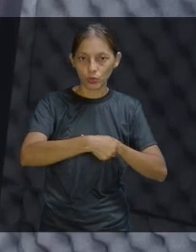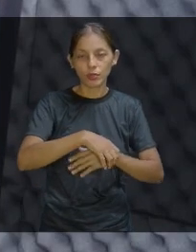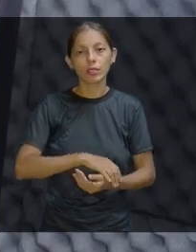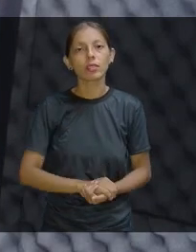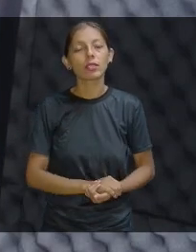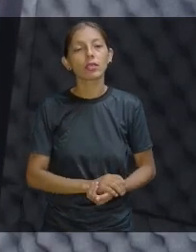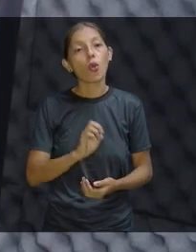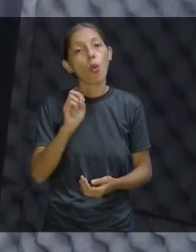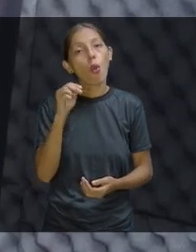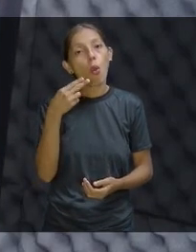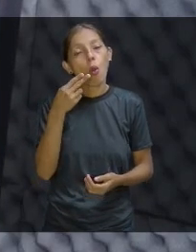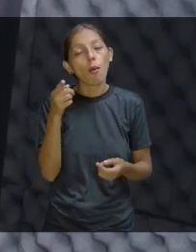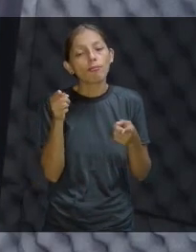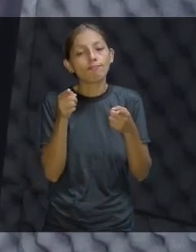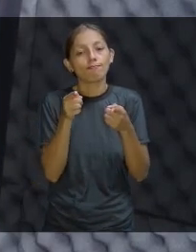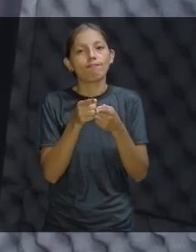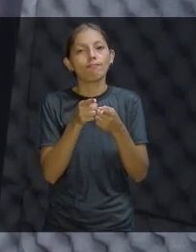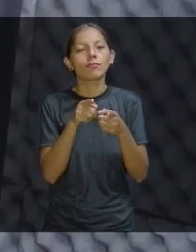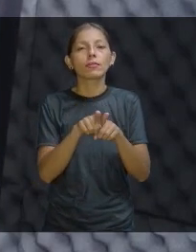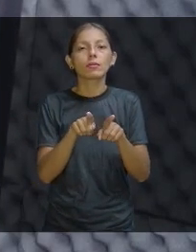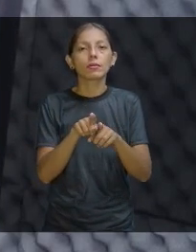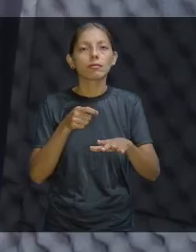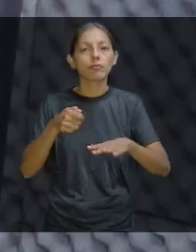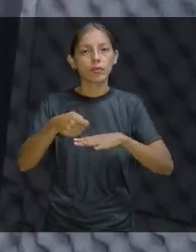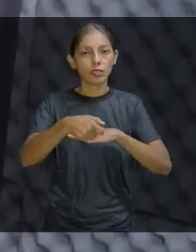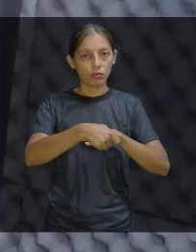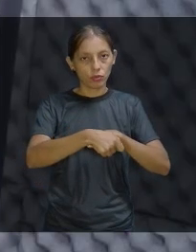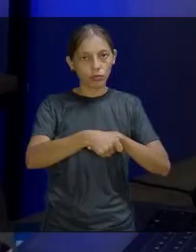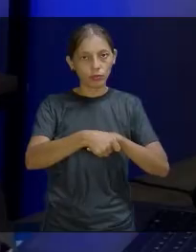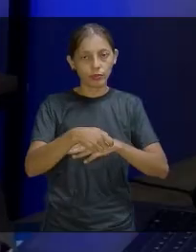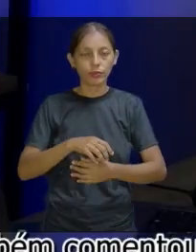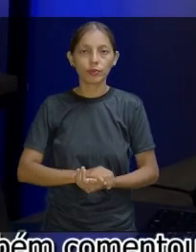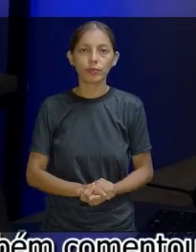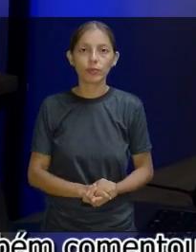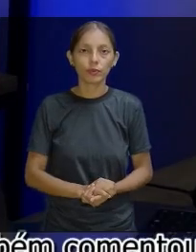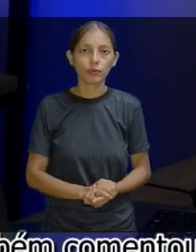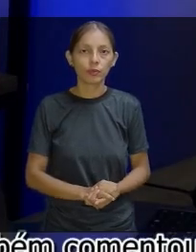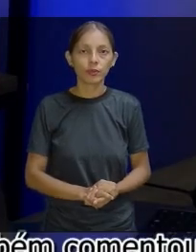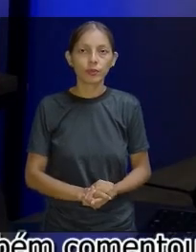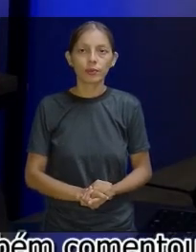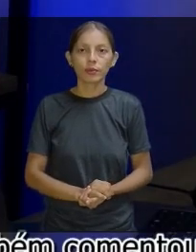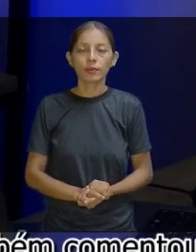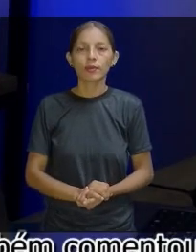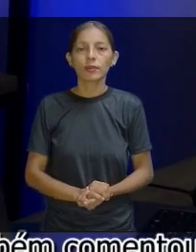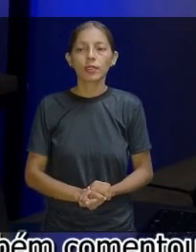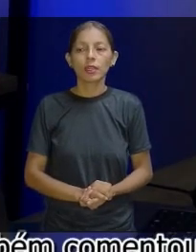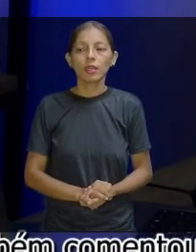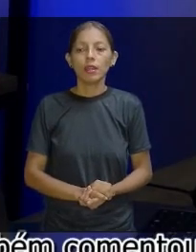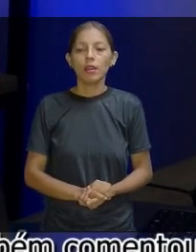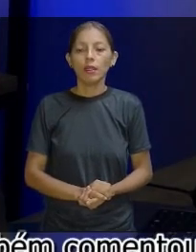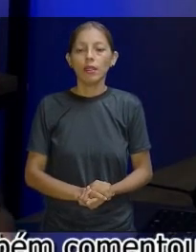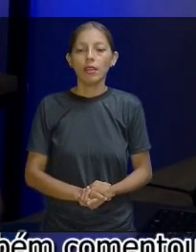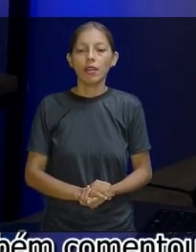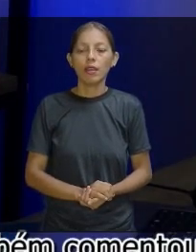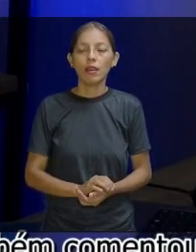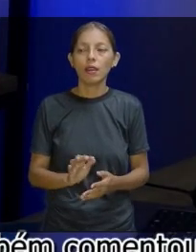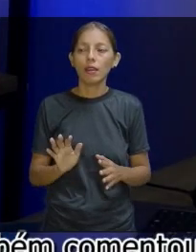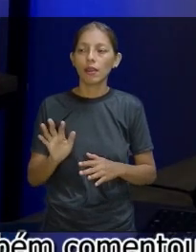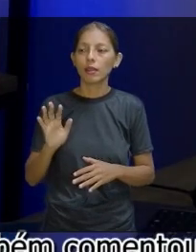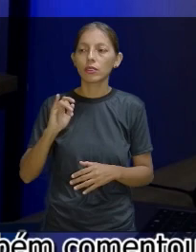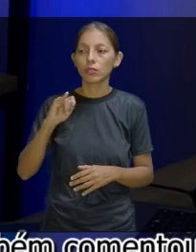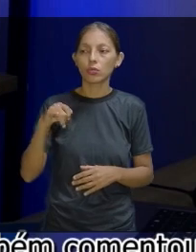da desinformação no próprio sistema eleitoral. Doutor João, a